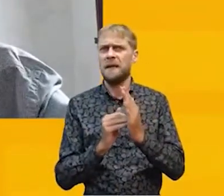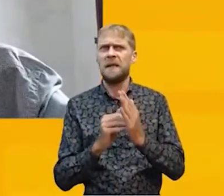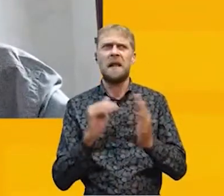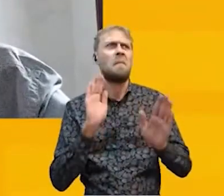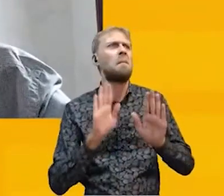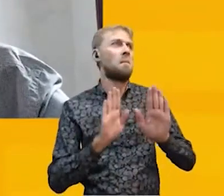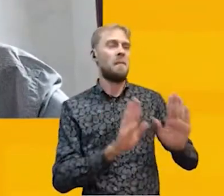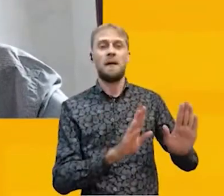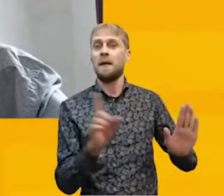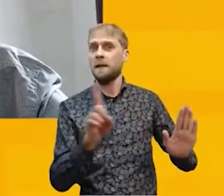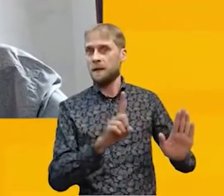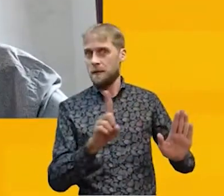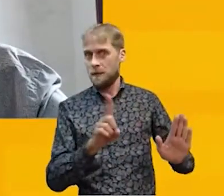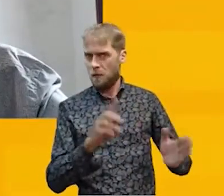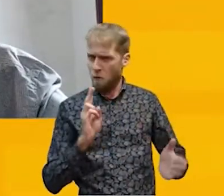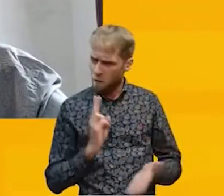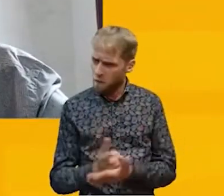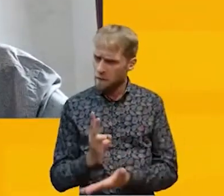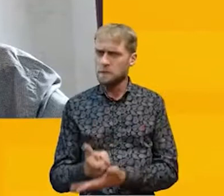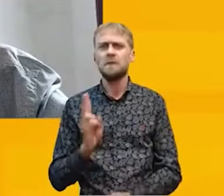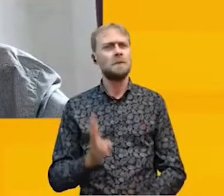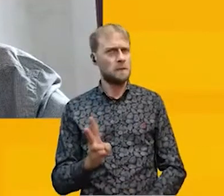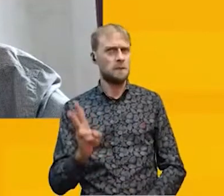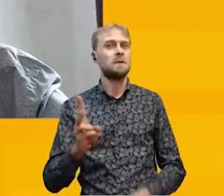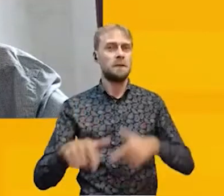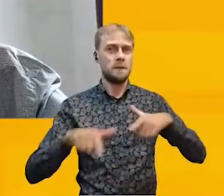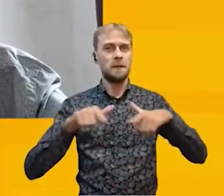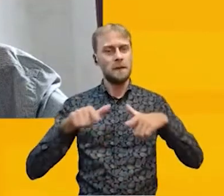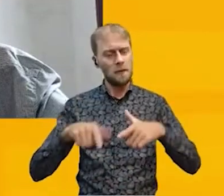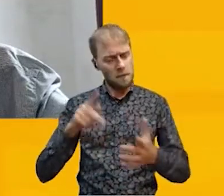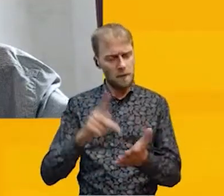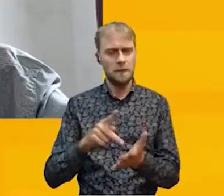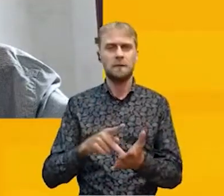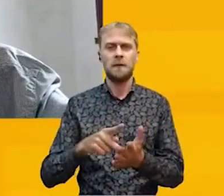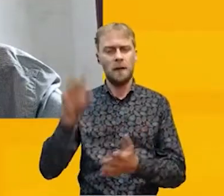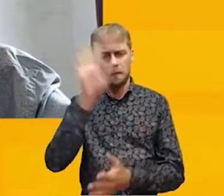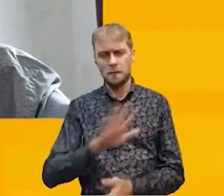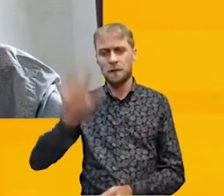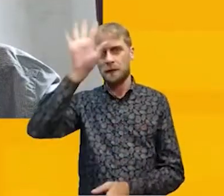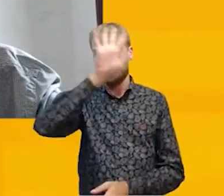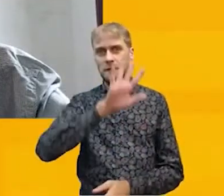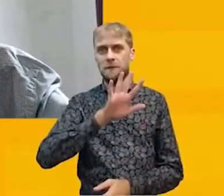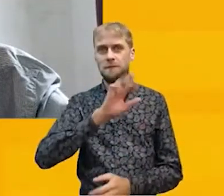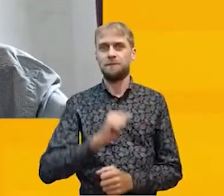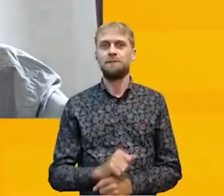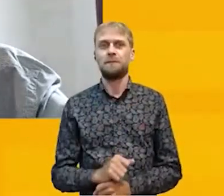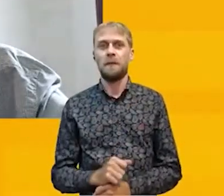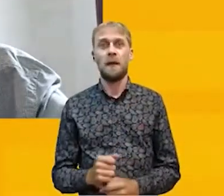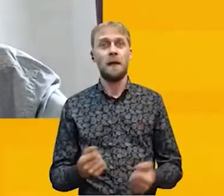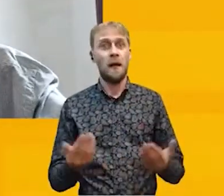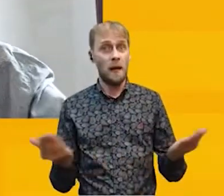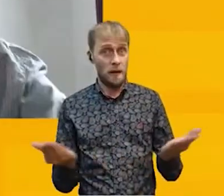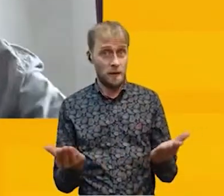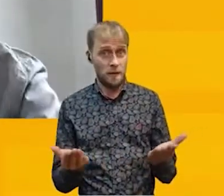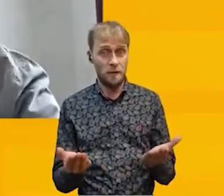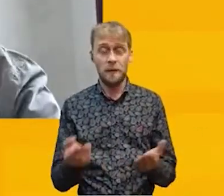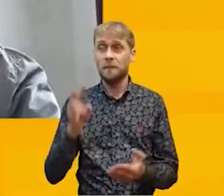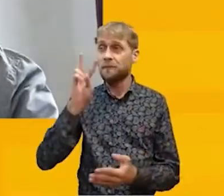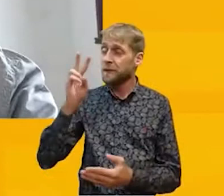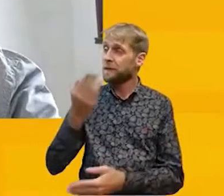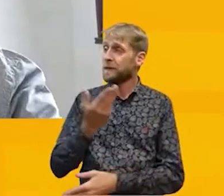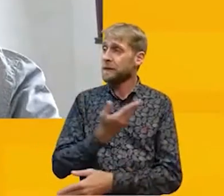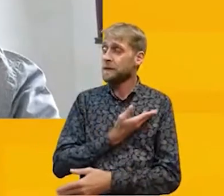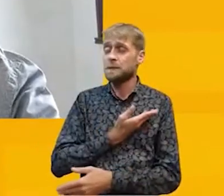o trabalho pela consolidação dessa região. Mas eu gostaria aqui, muito agora, de ouvir os meus